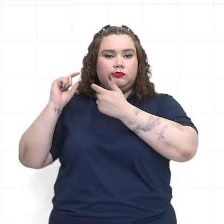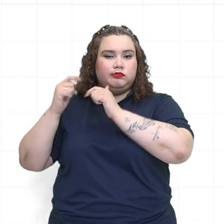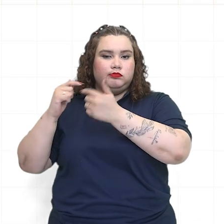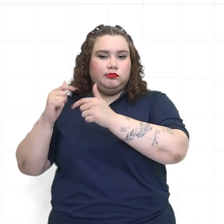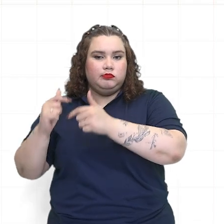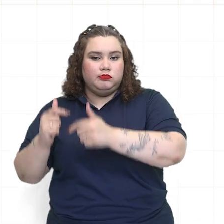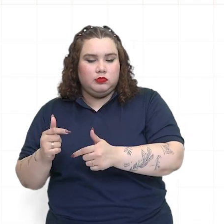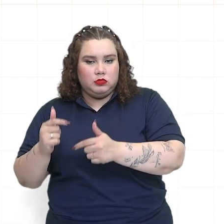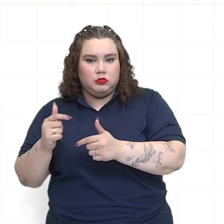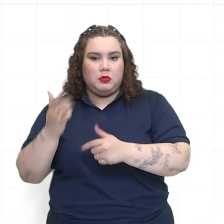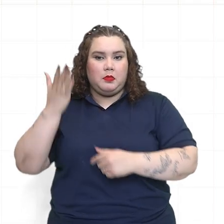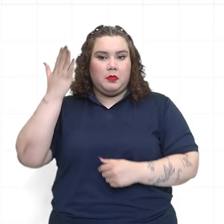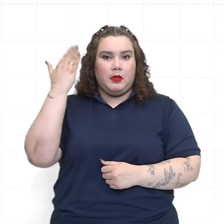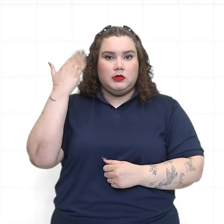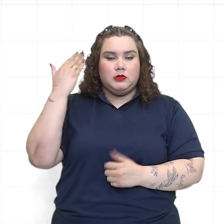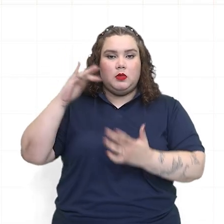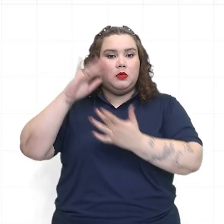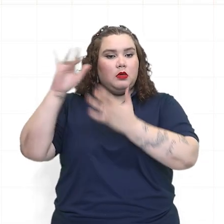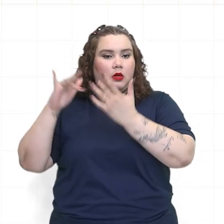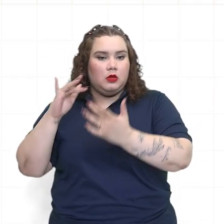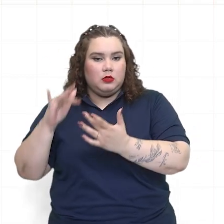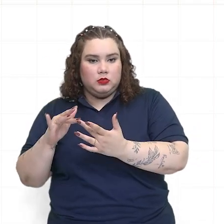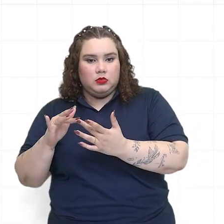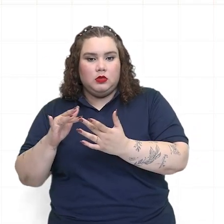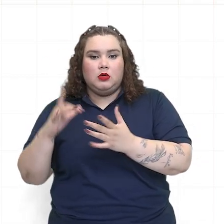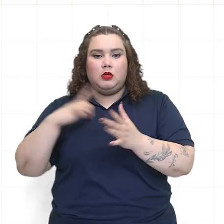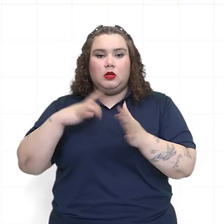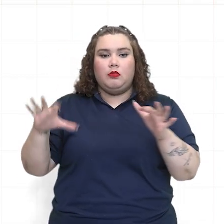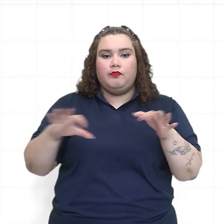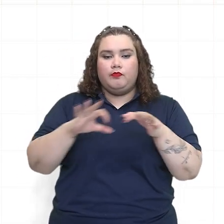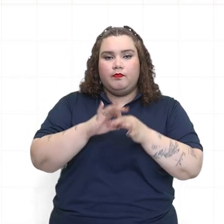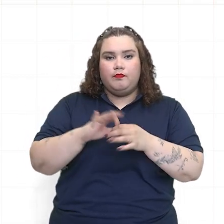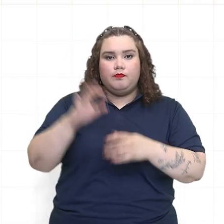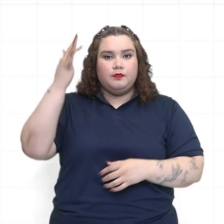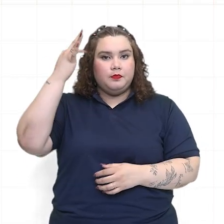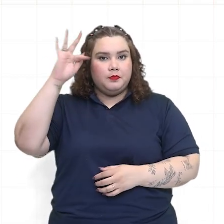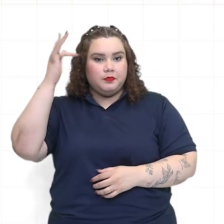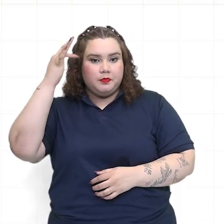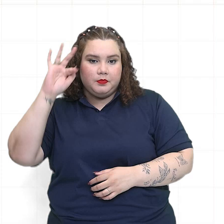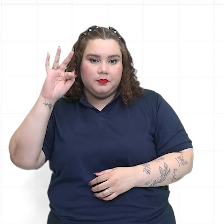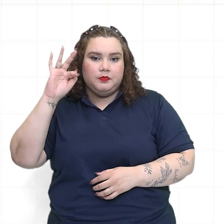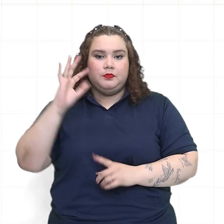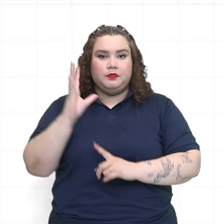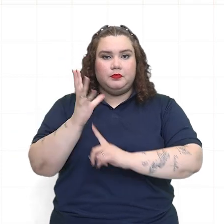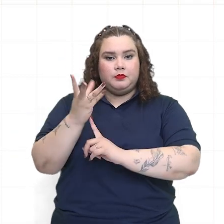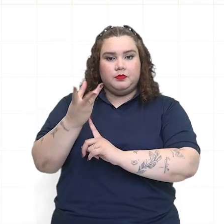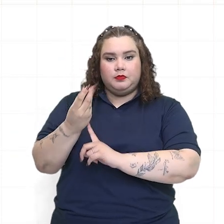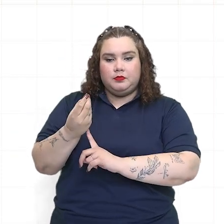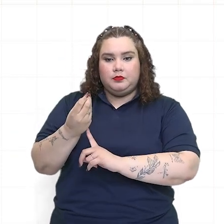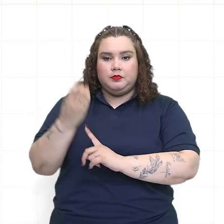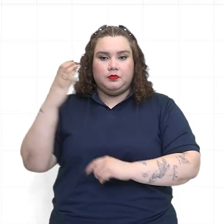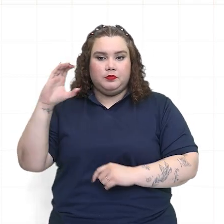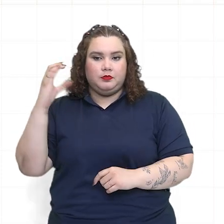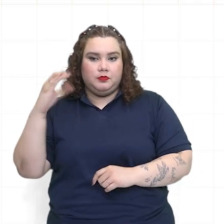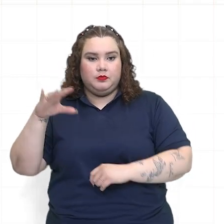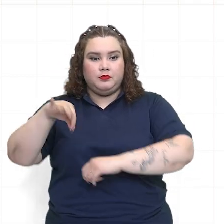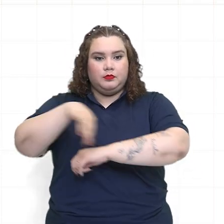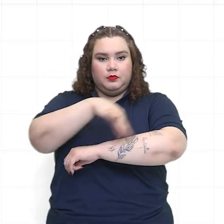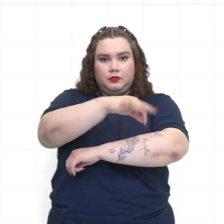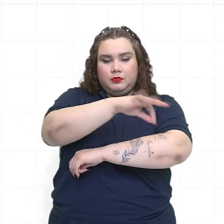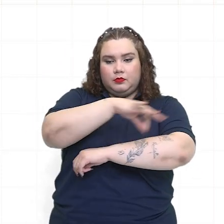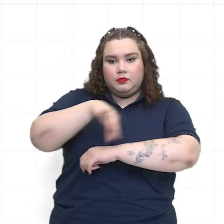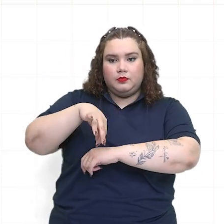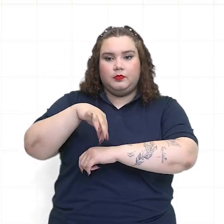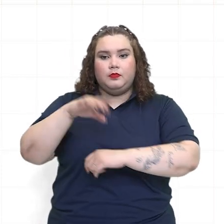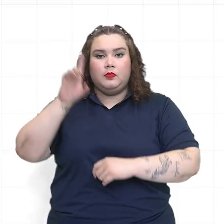das contribuições da Antiguidade Clássica, incluindo filosofia, artes, ciência,